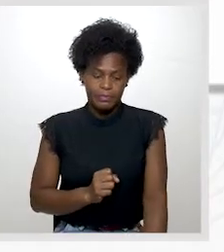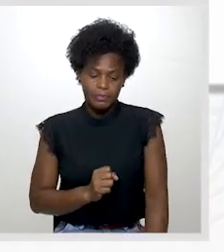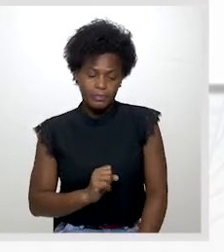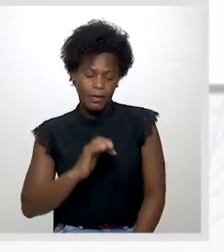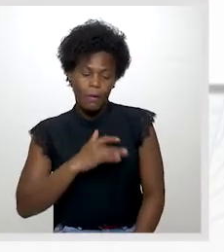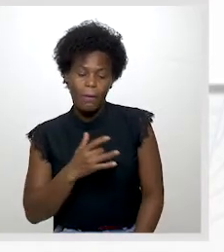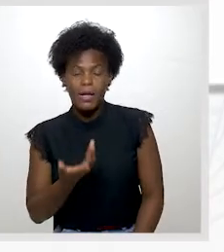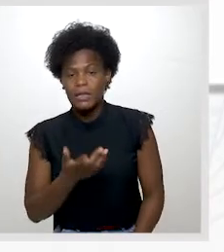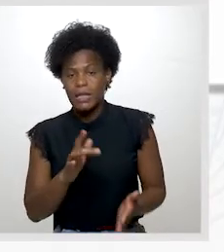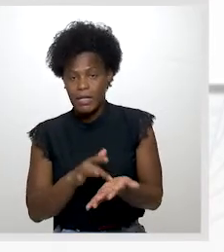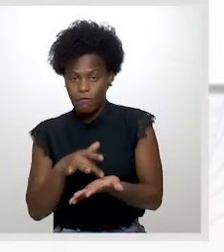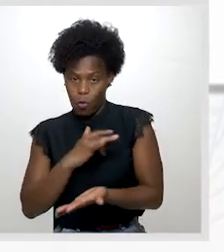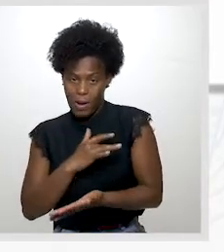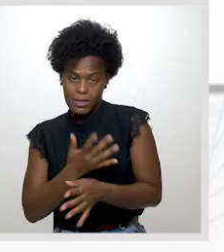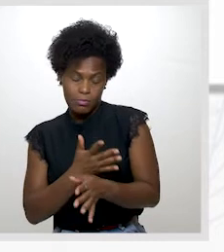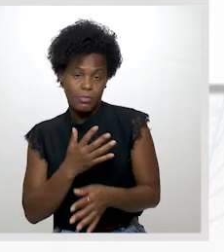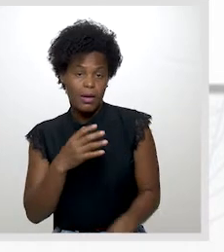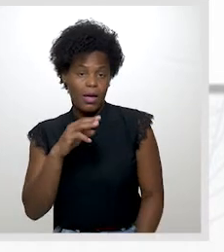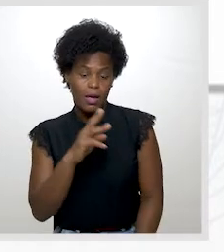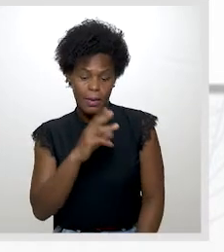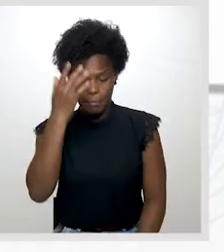O romance Memorial do Convento.